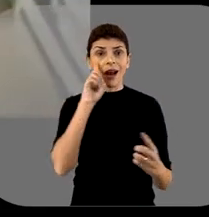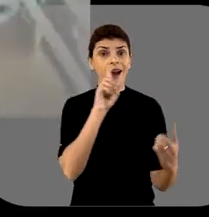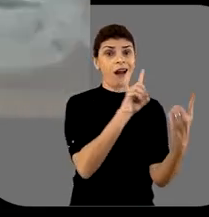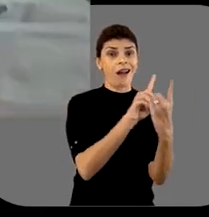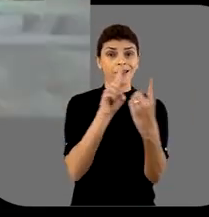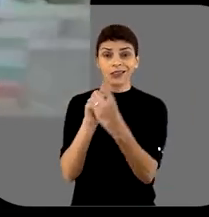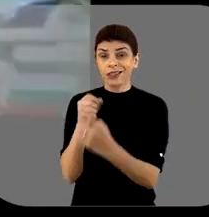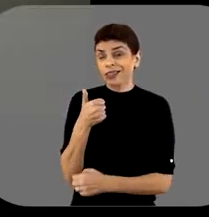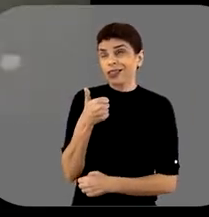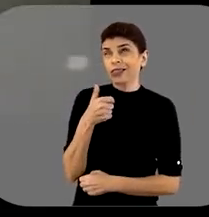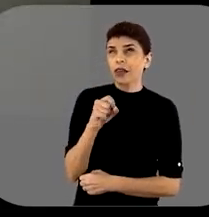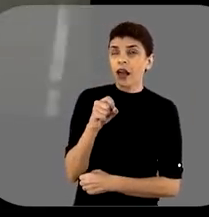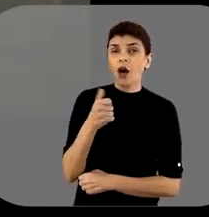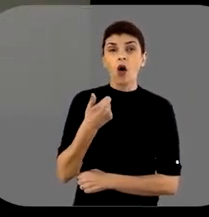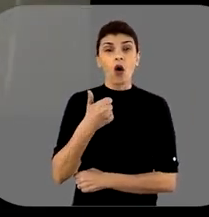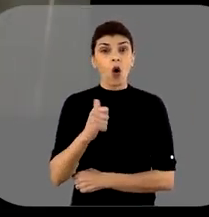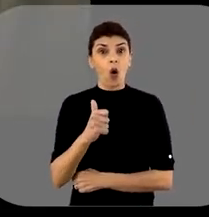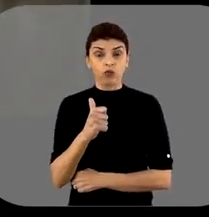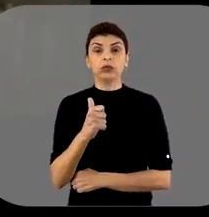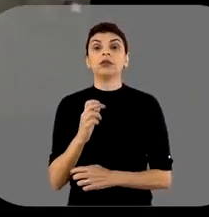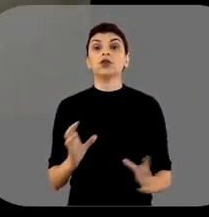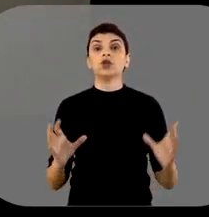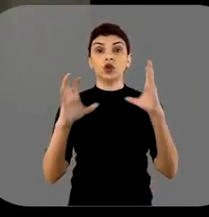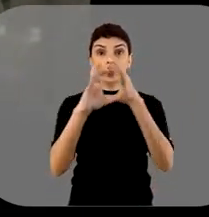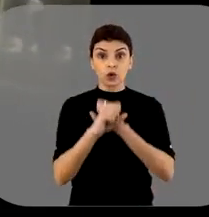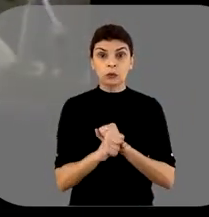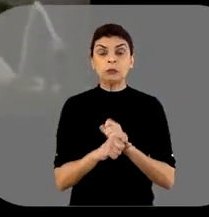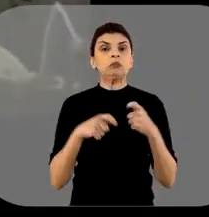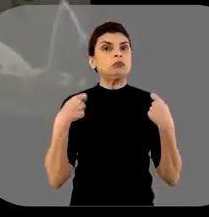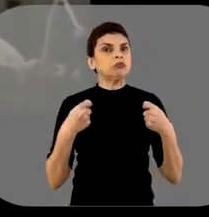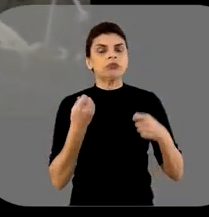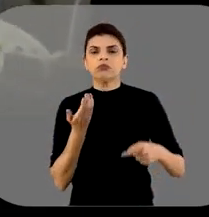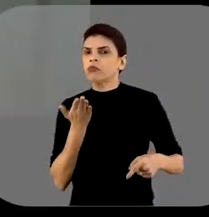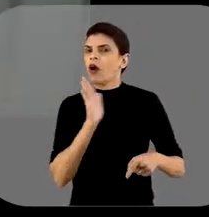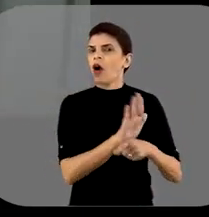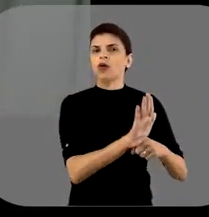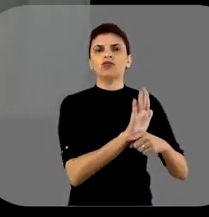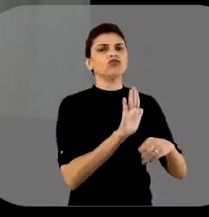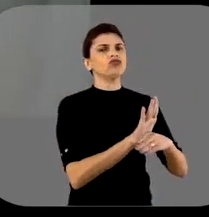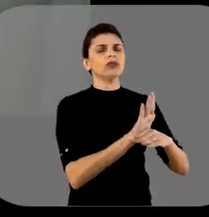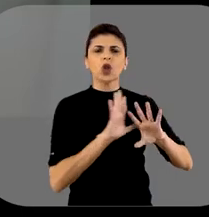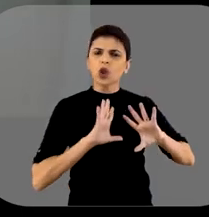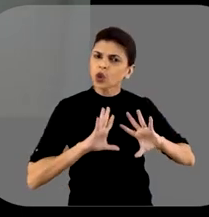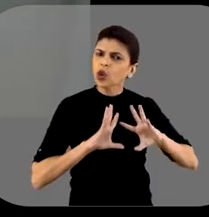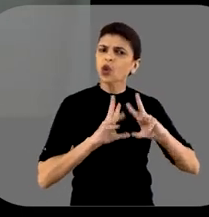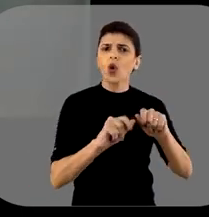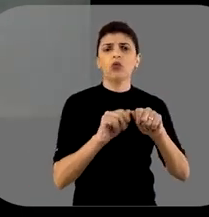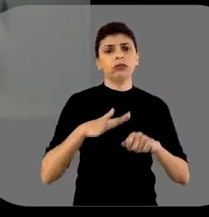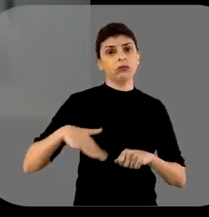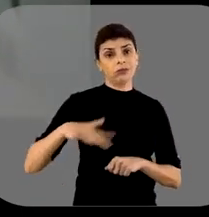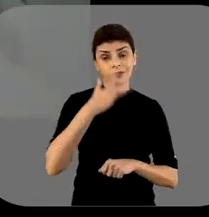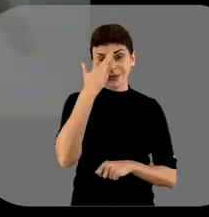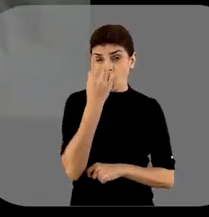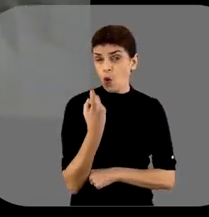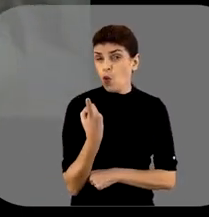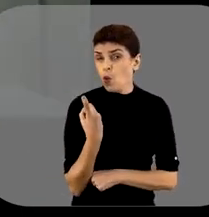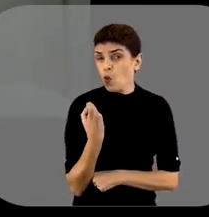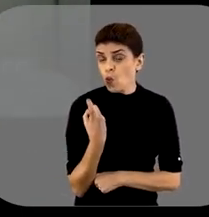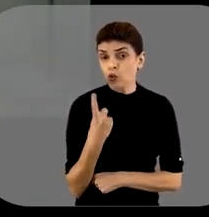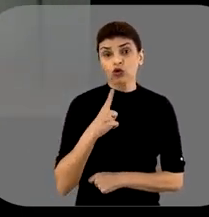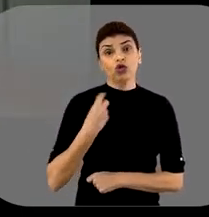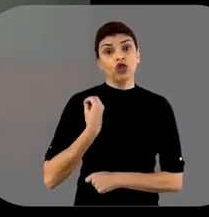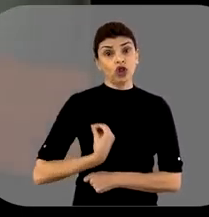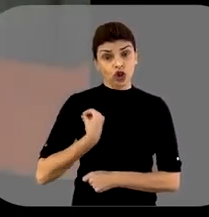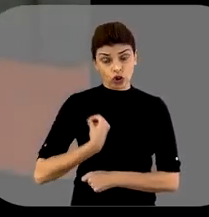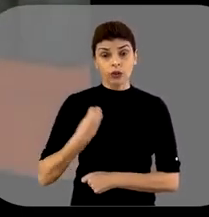são 10, 11 com essa aldeia aqui. E nós temos que prestar socorro a todas as aldeias. Mas a única aldeia que